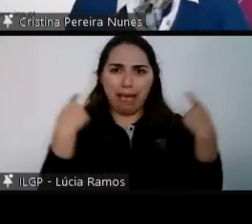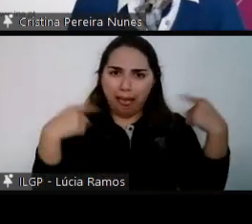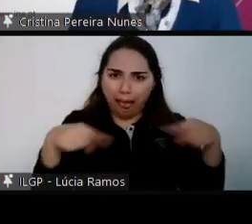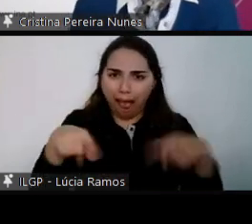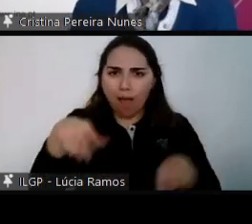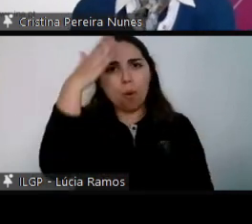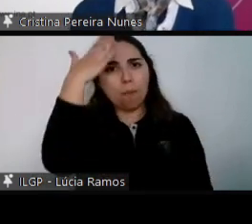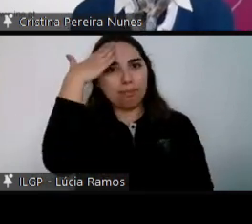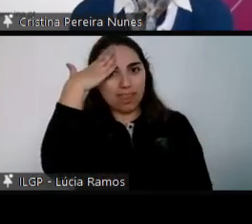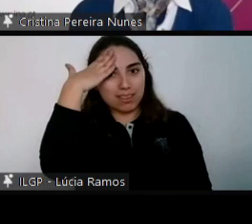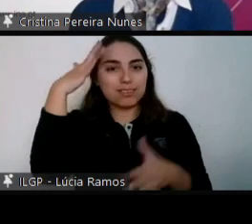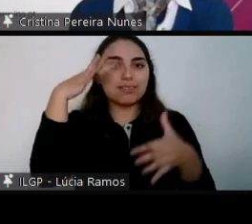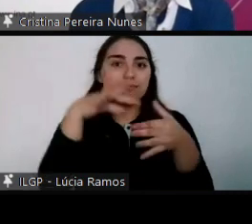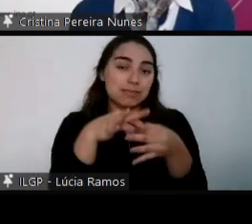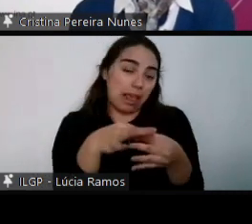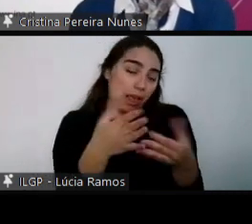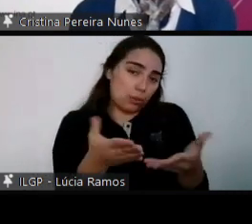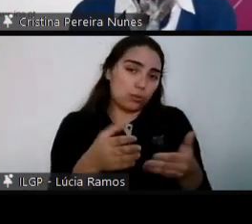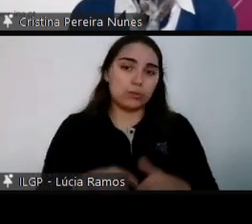Data Science.